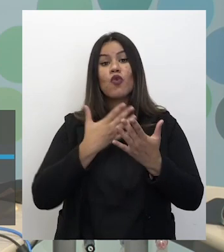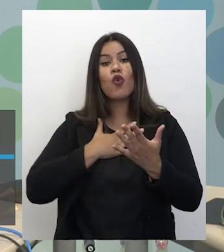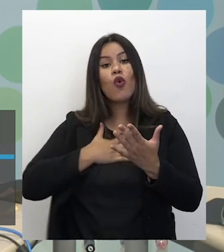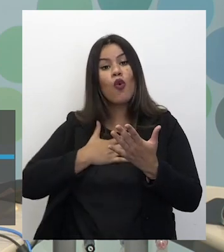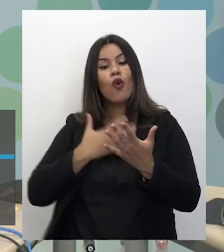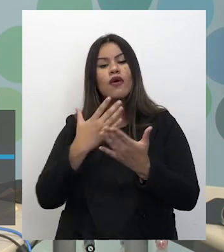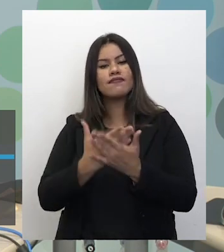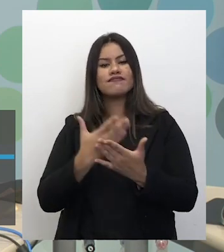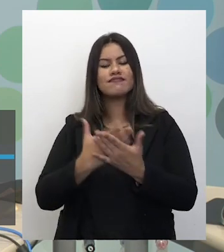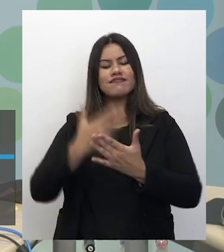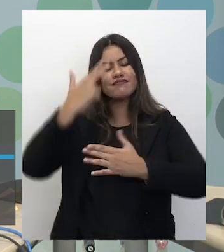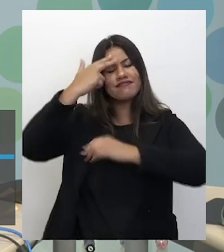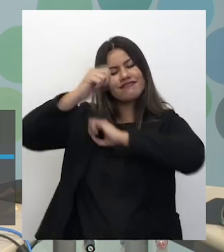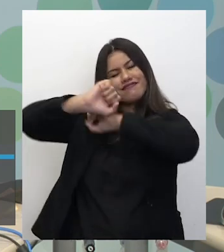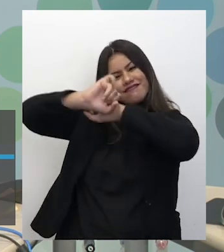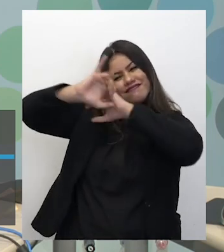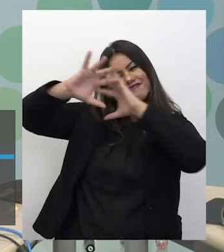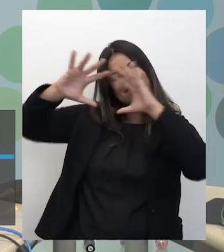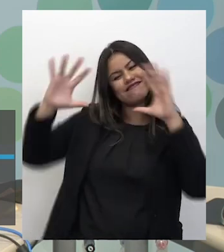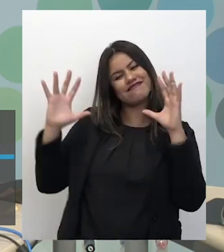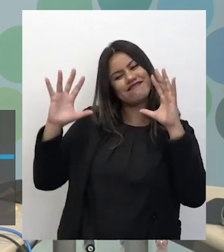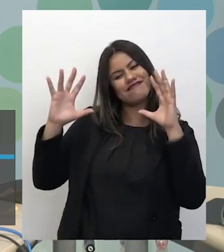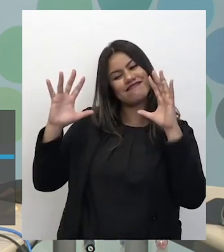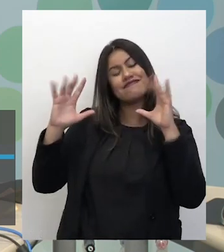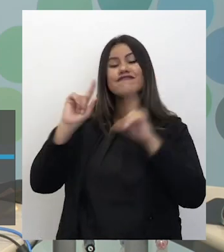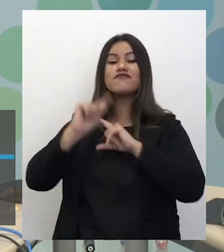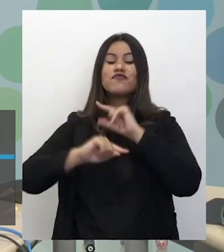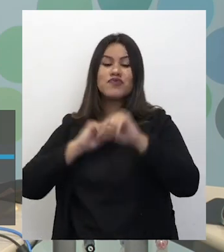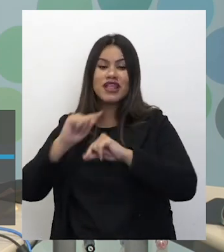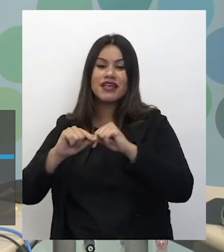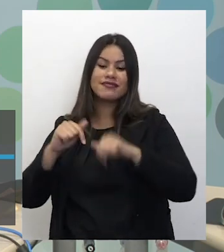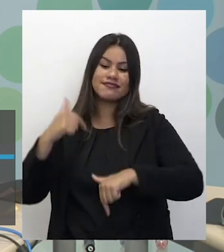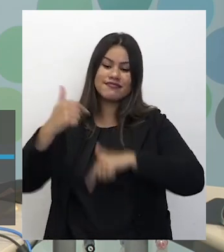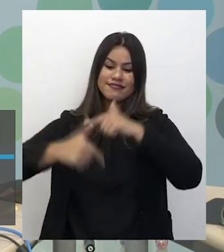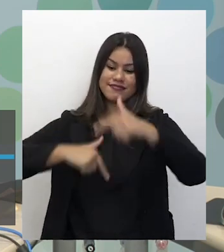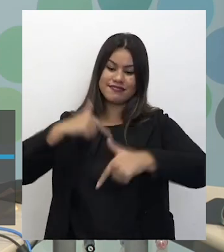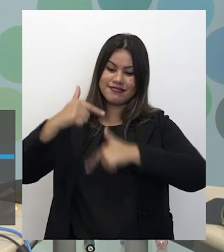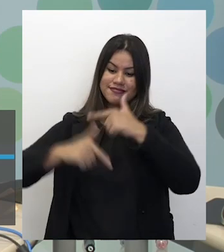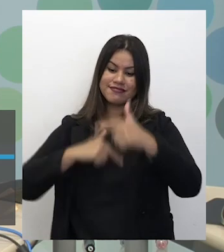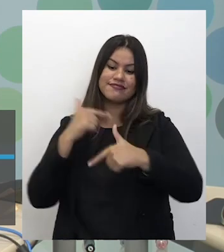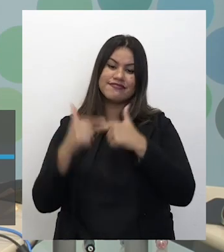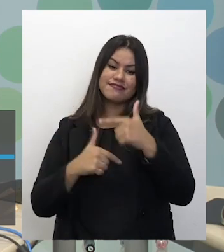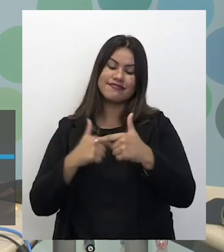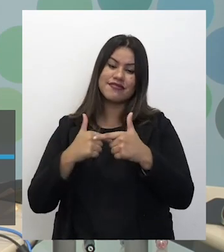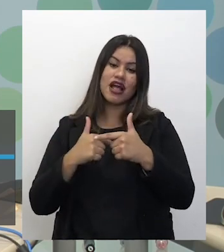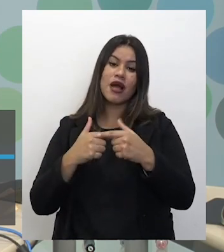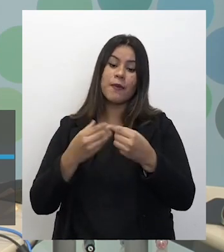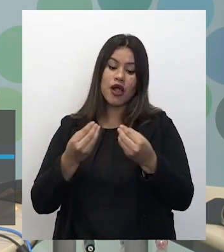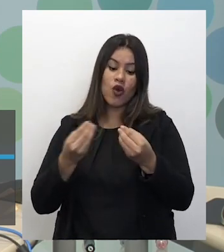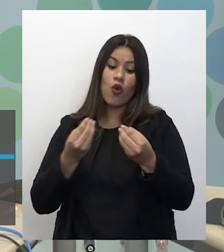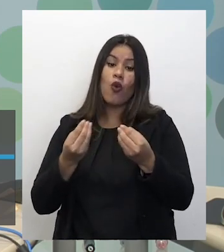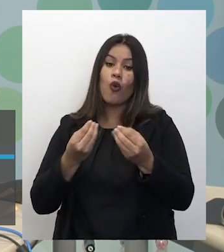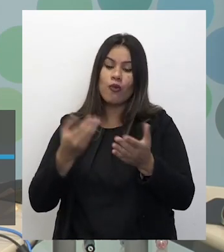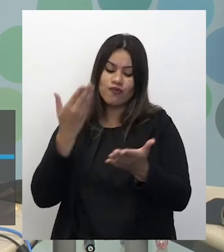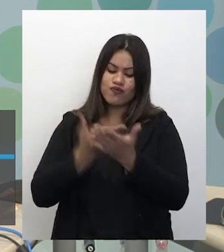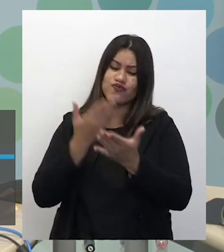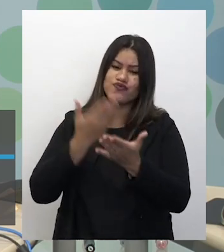aquele sonho, né, que é um sonho bonito, de poder trabalhar, entre aspas, estudando,